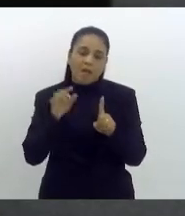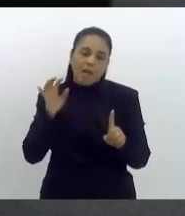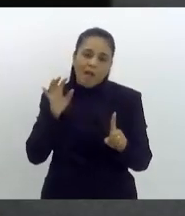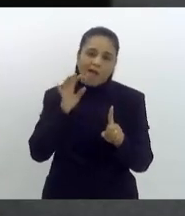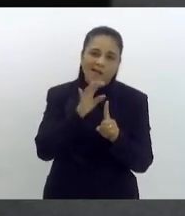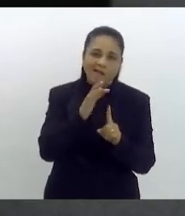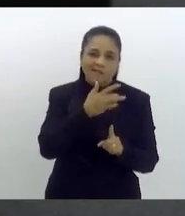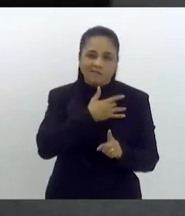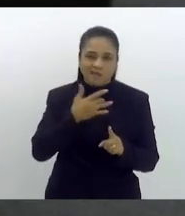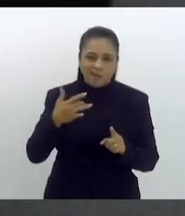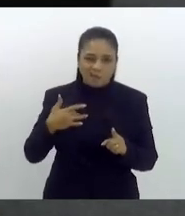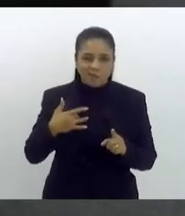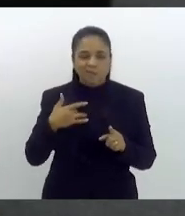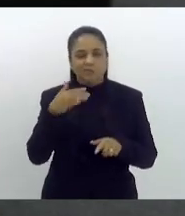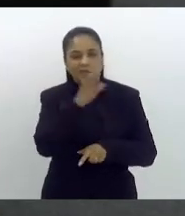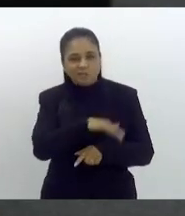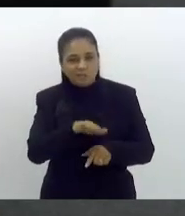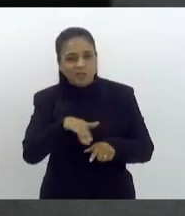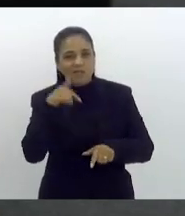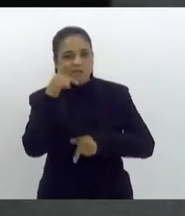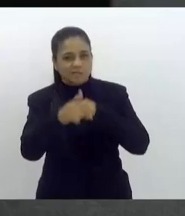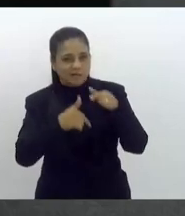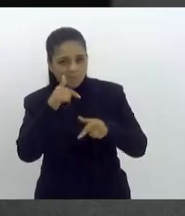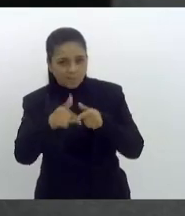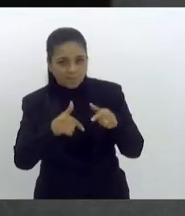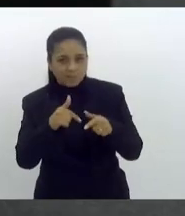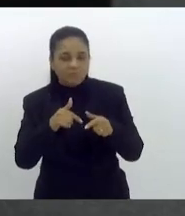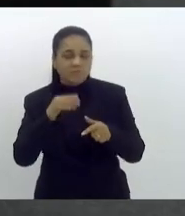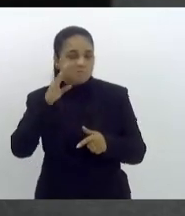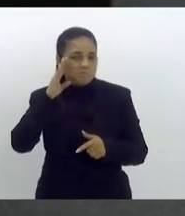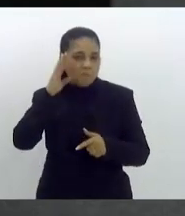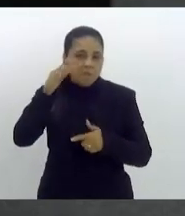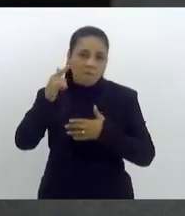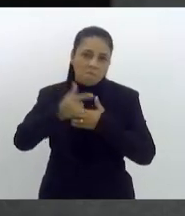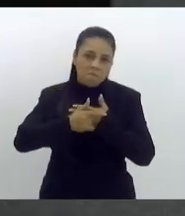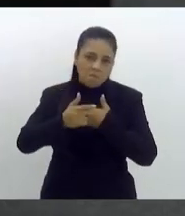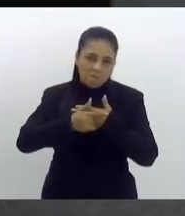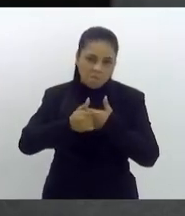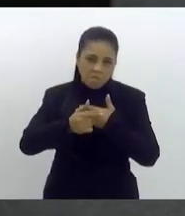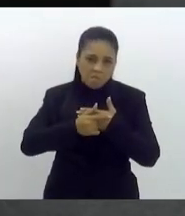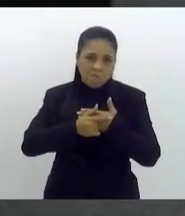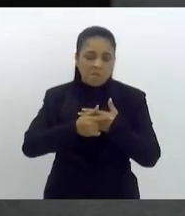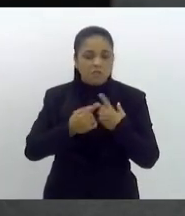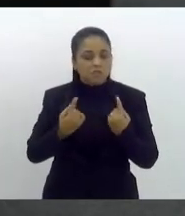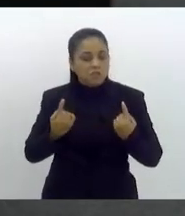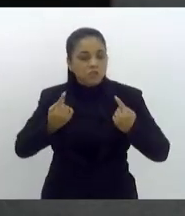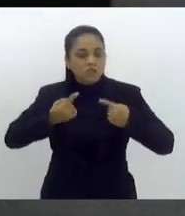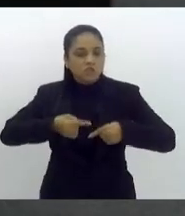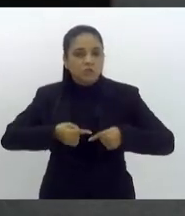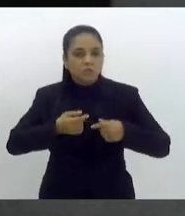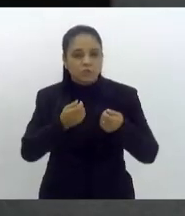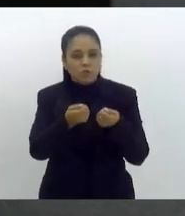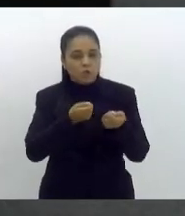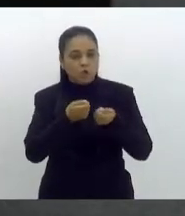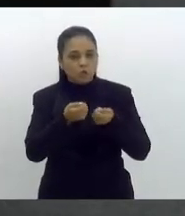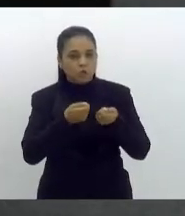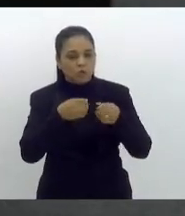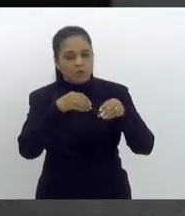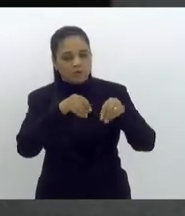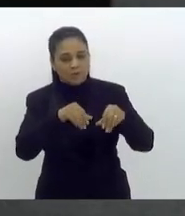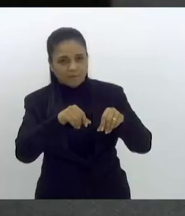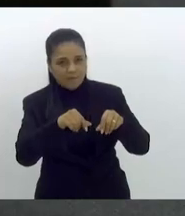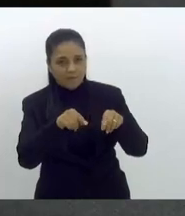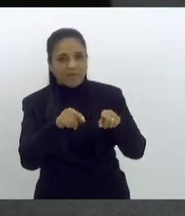mas que tem um papel fundamental na disputa sobre a terra sobre controle e sobre a entrega